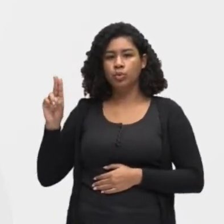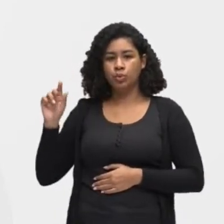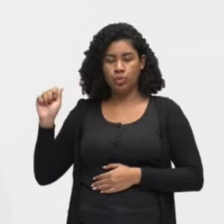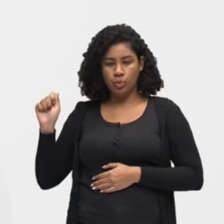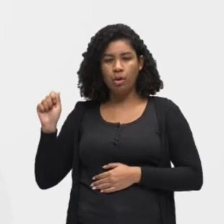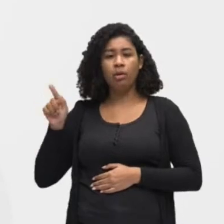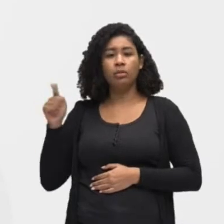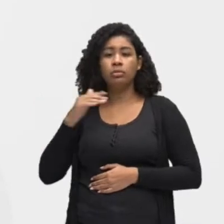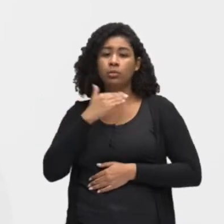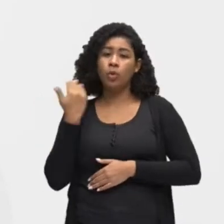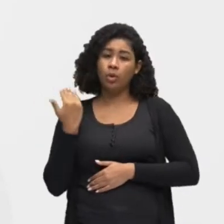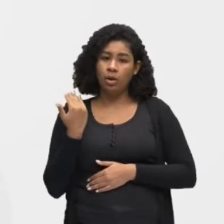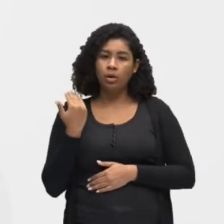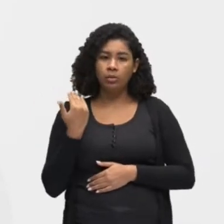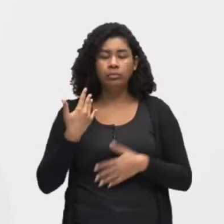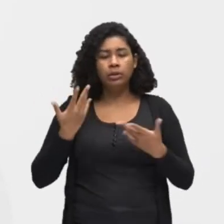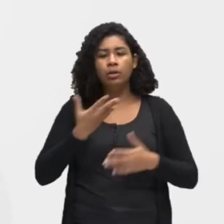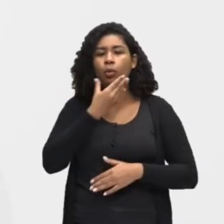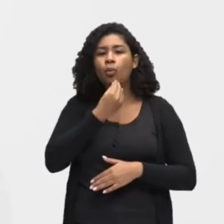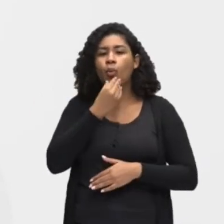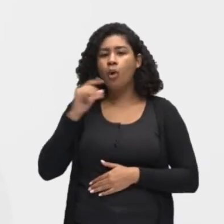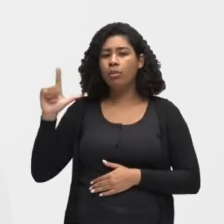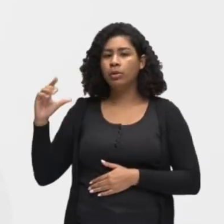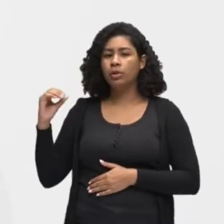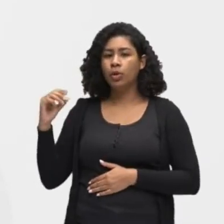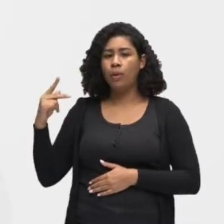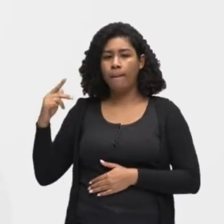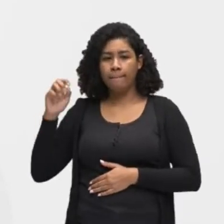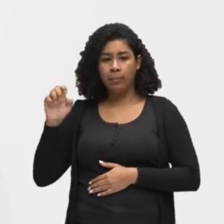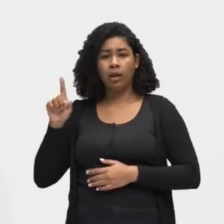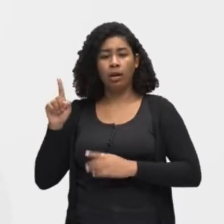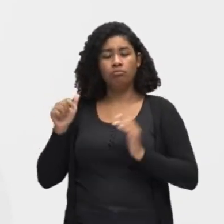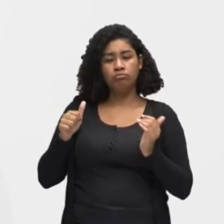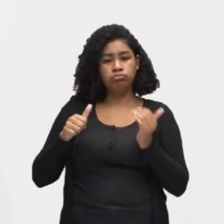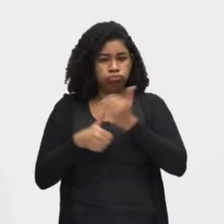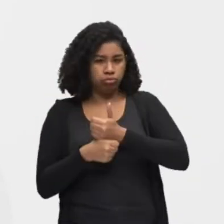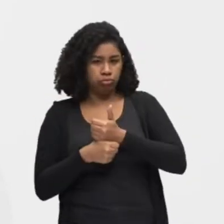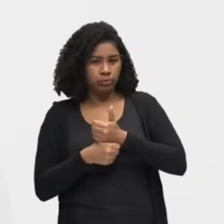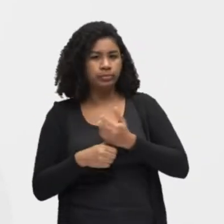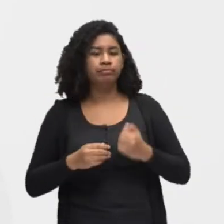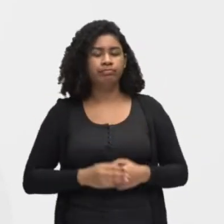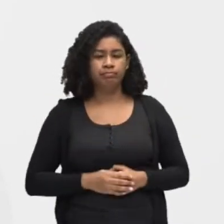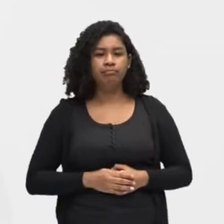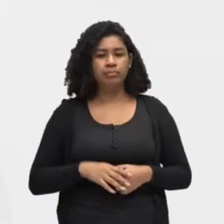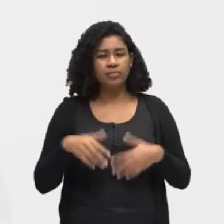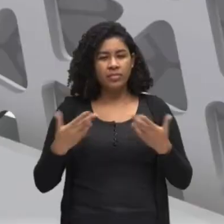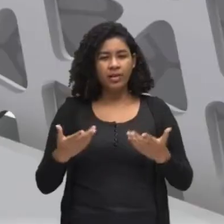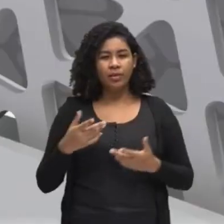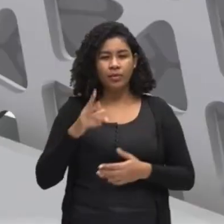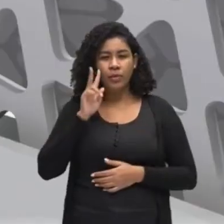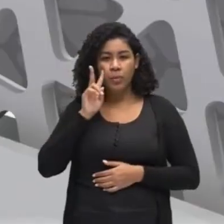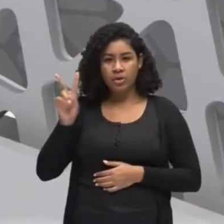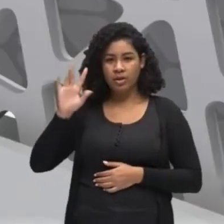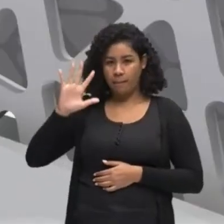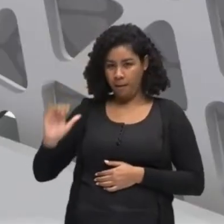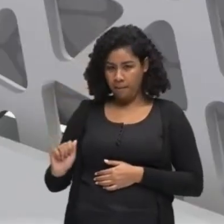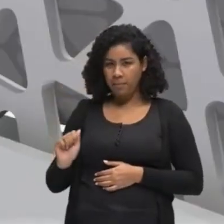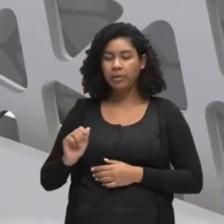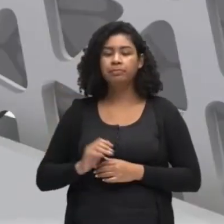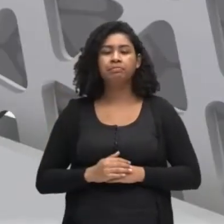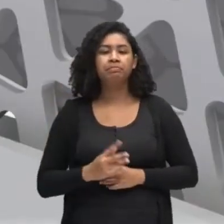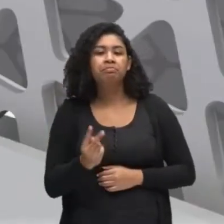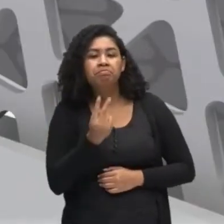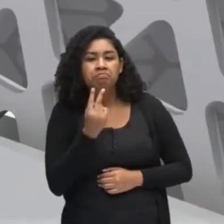ao Atlântico no ano de 1561. Então houve ali um problema, já vou mostrar para vocês aí um mapinha, mas primeiro na